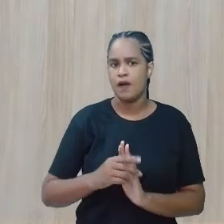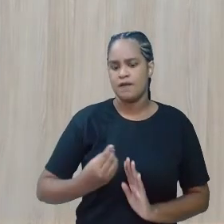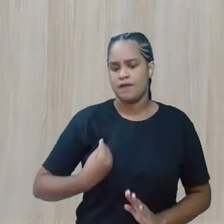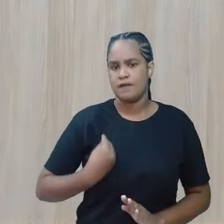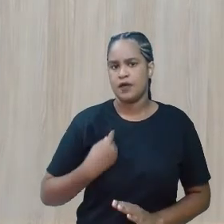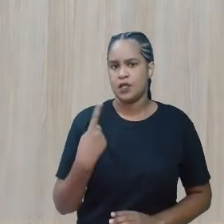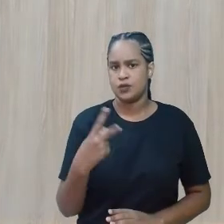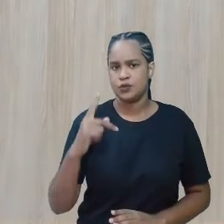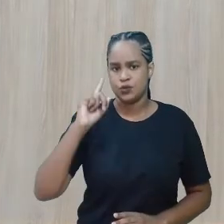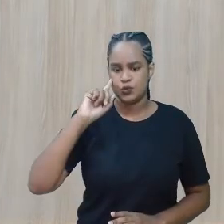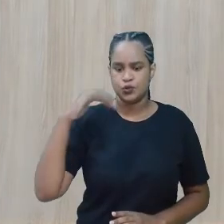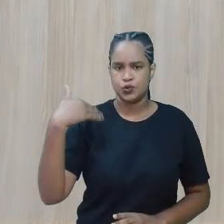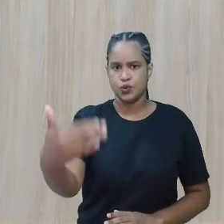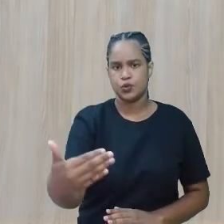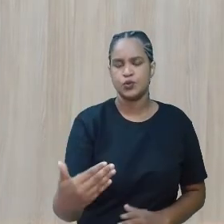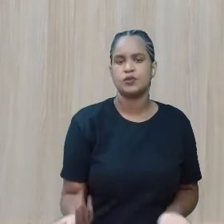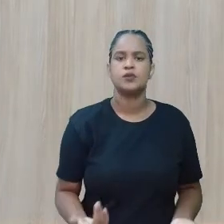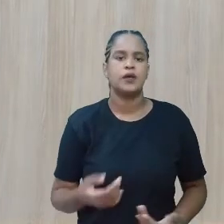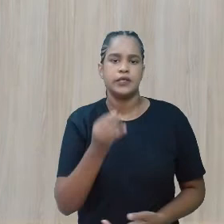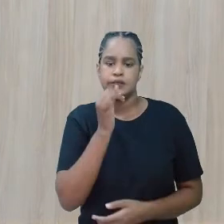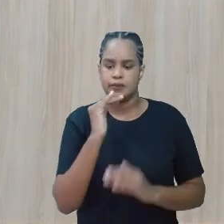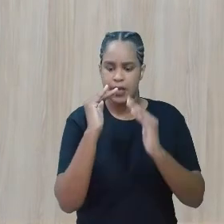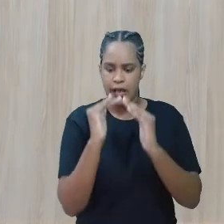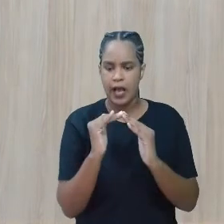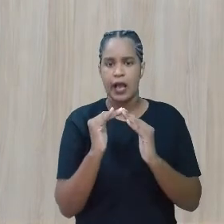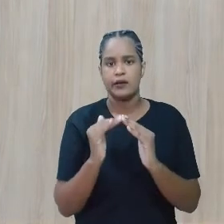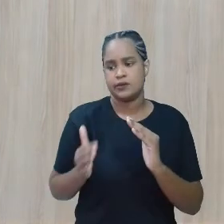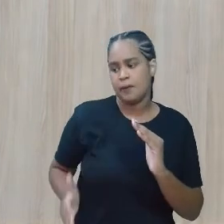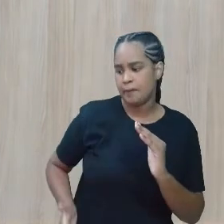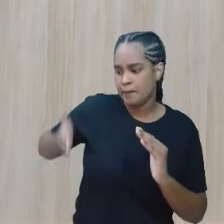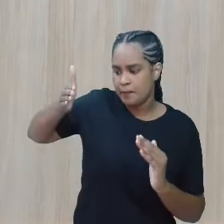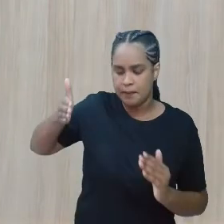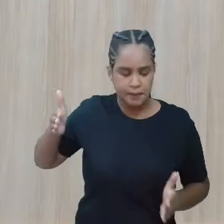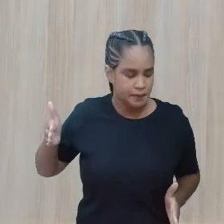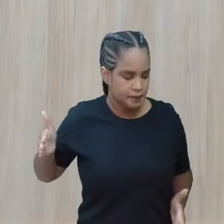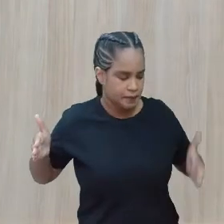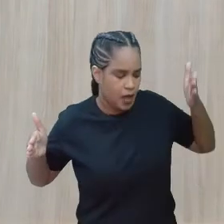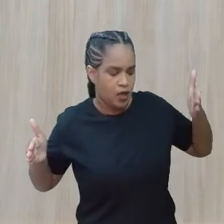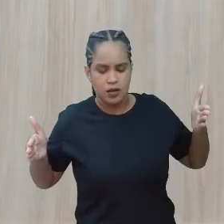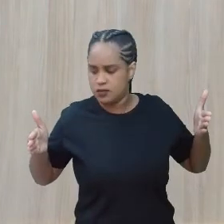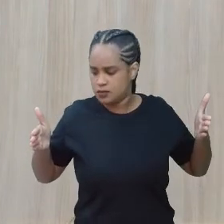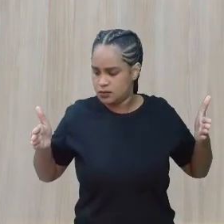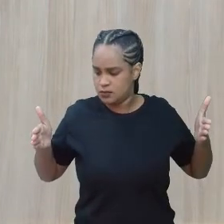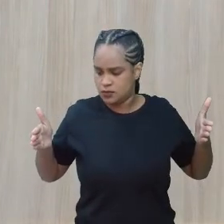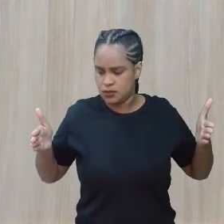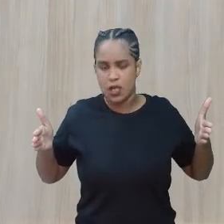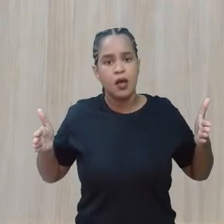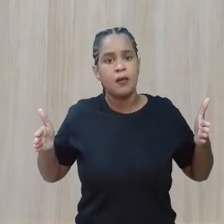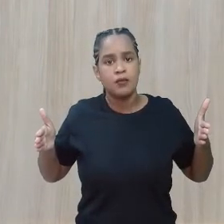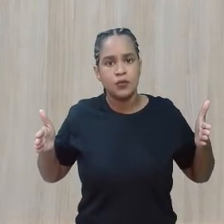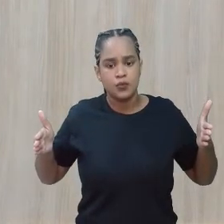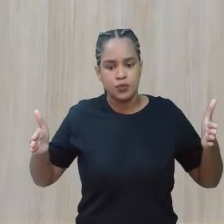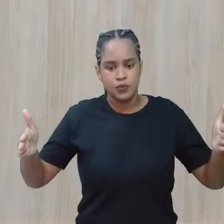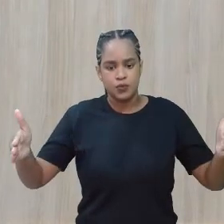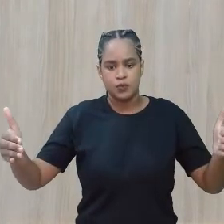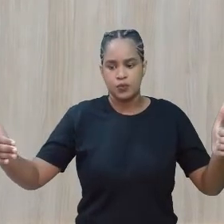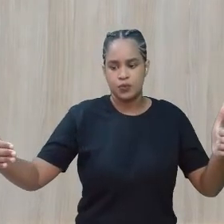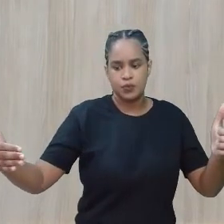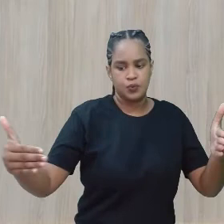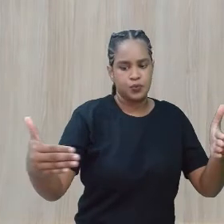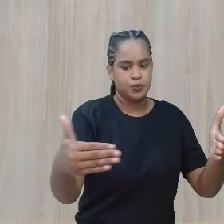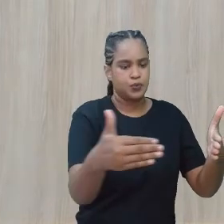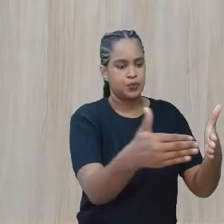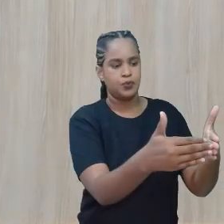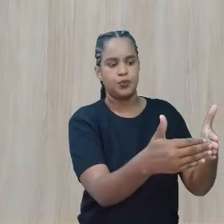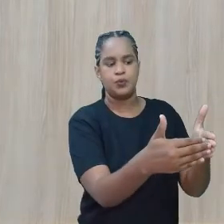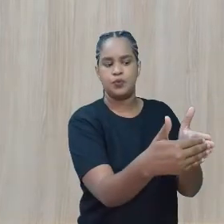retas paralelas. Você pode olhar para a sua casa aí, para as paredes da sua casa, tá? Essas quinas que existem em uma parede